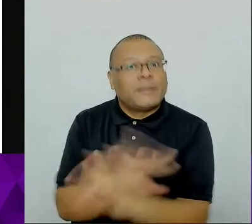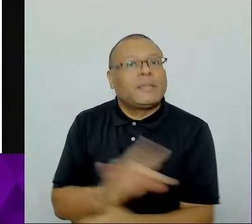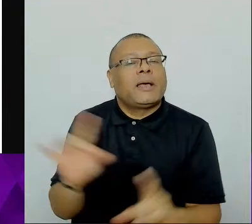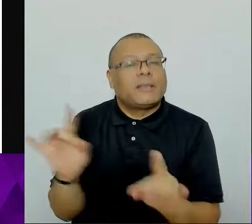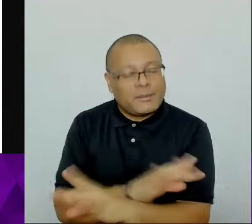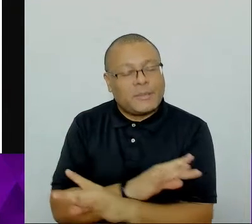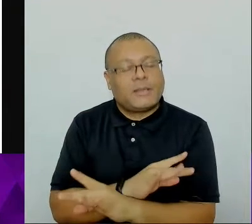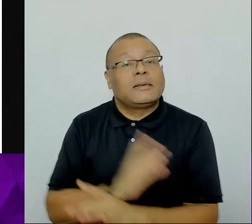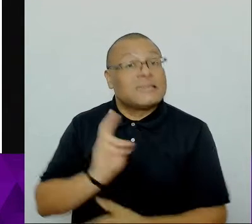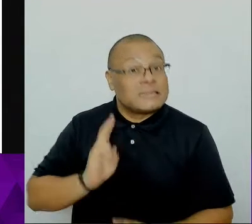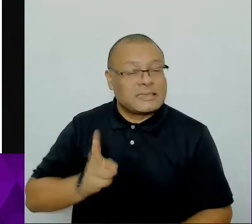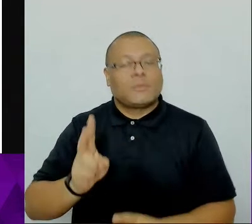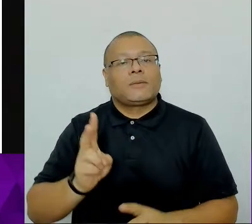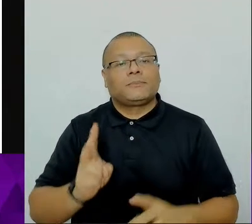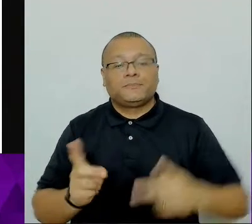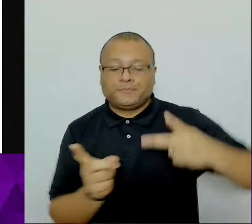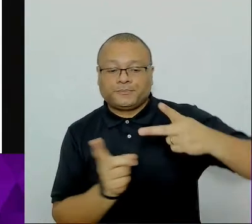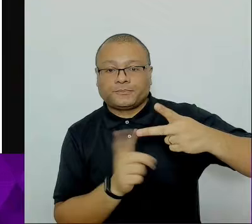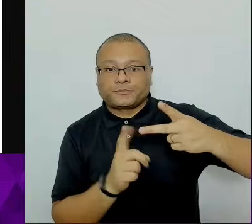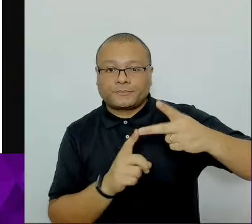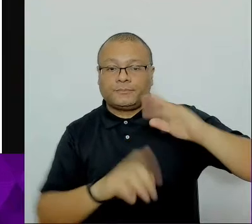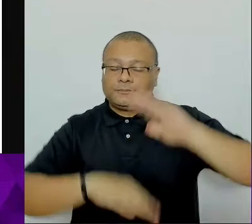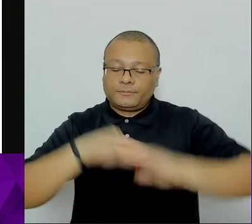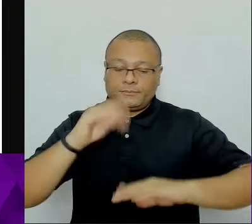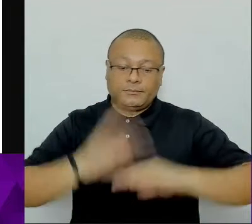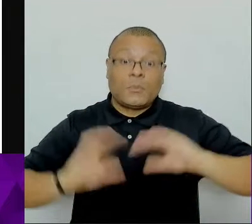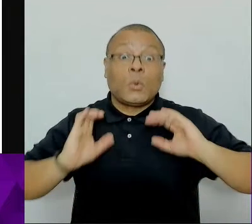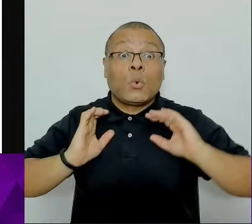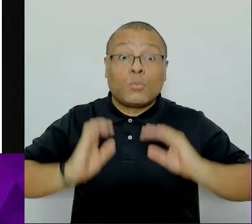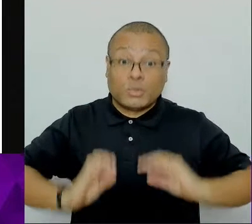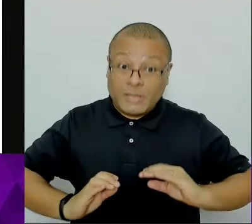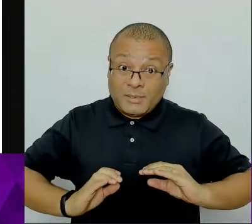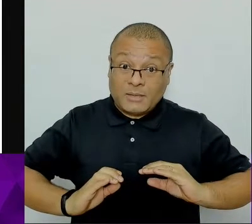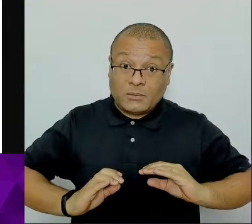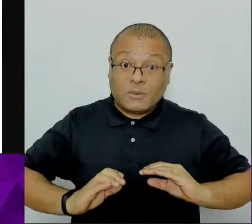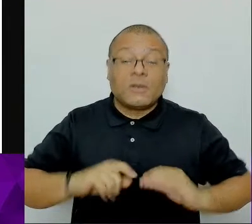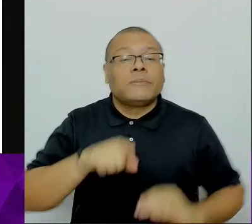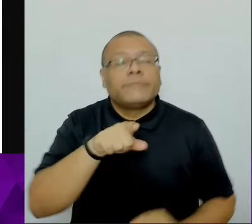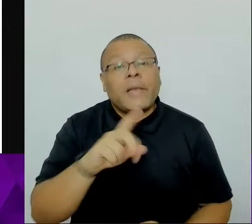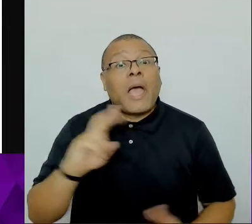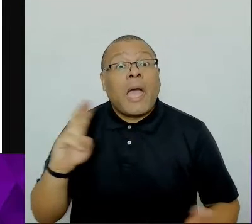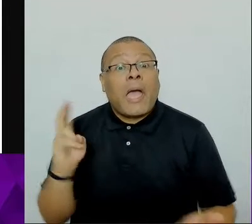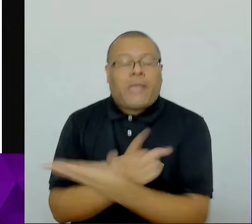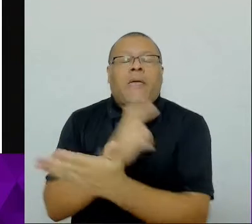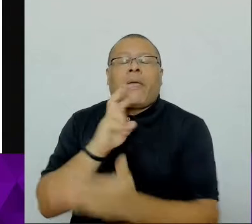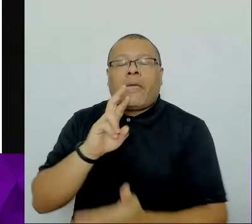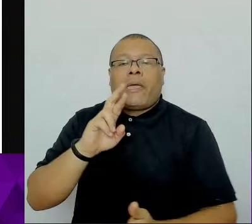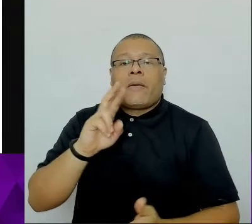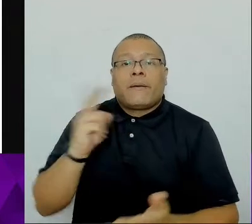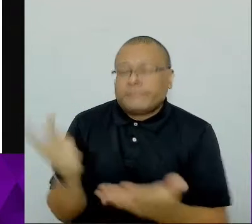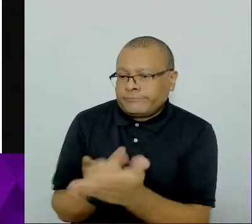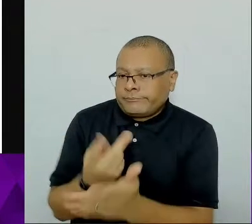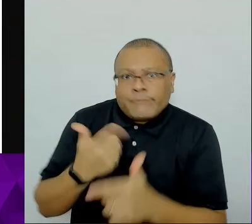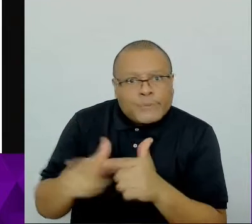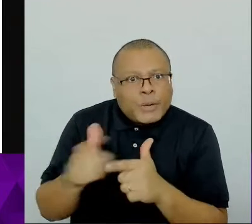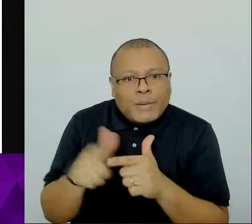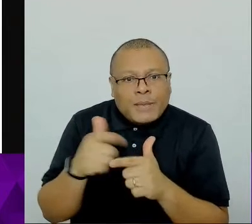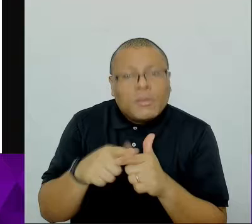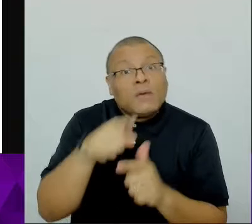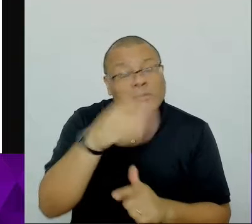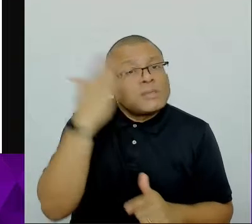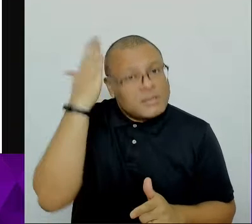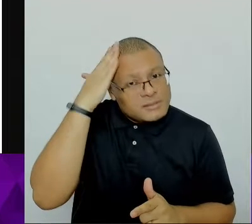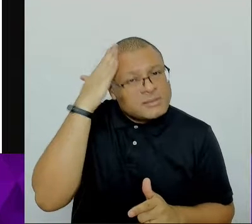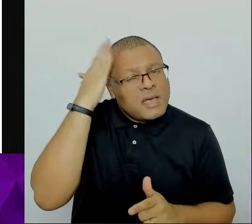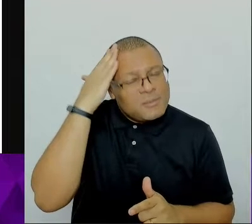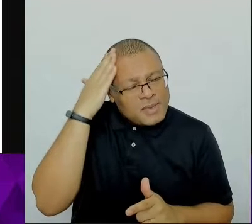habilidade, que é você lidar com aquilo que dá errado. Como assim, Helder, lidar com o que dá errado? Por exemplo, eu vou dar um exemplo